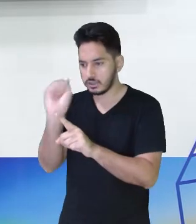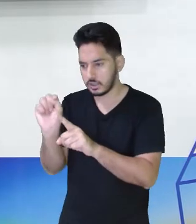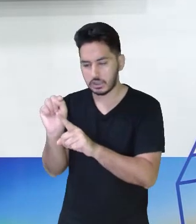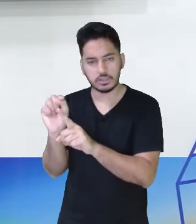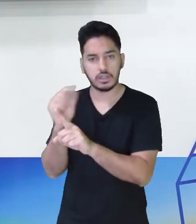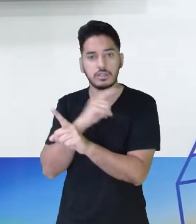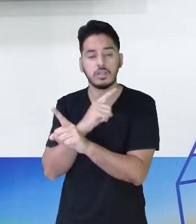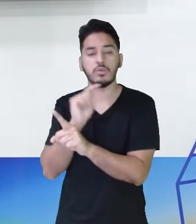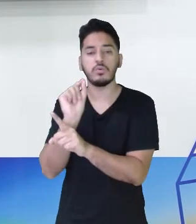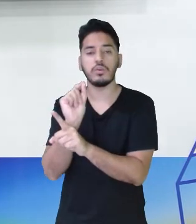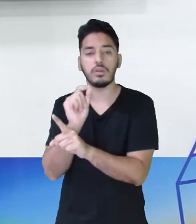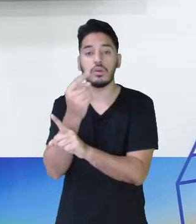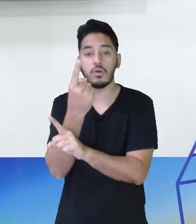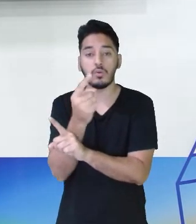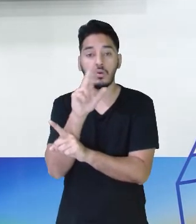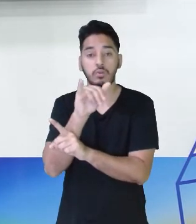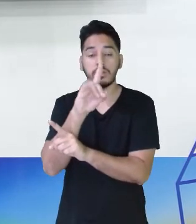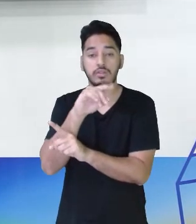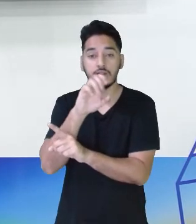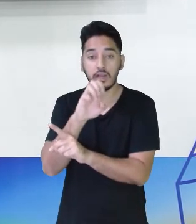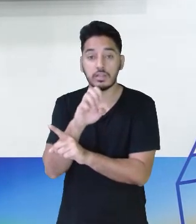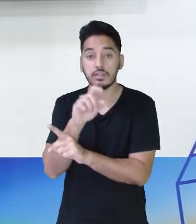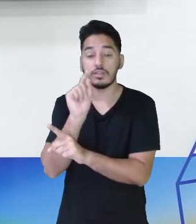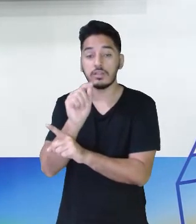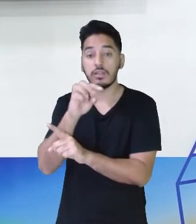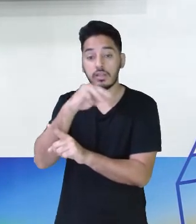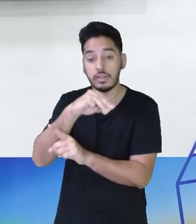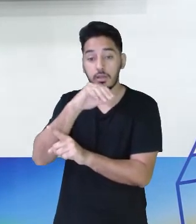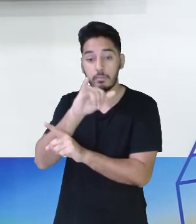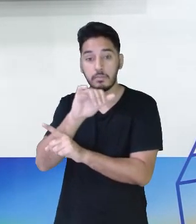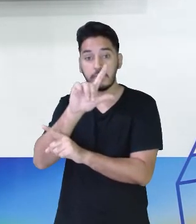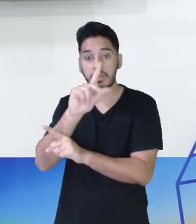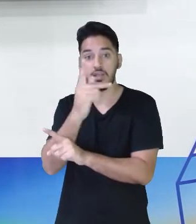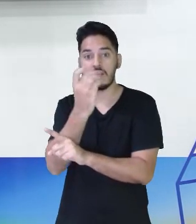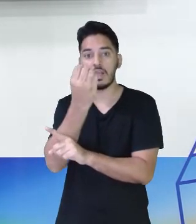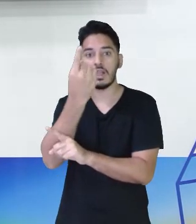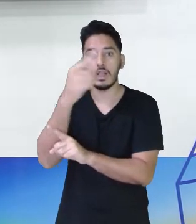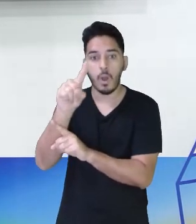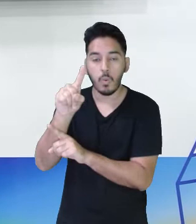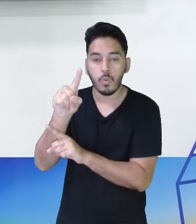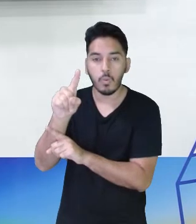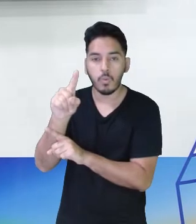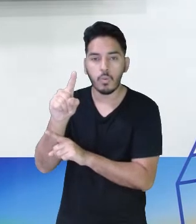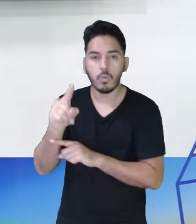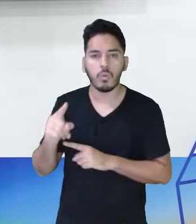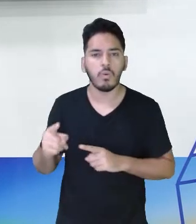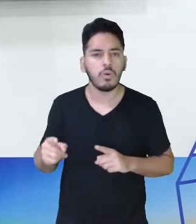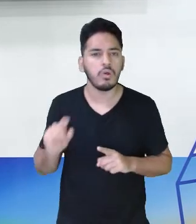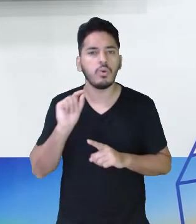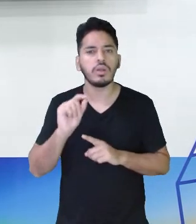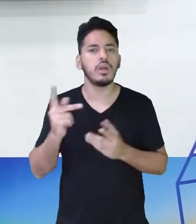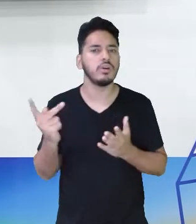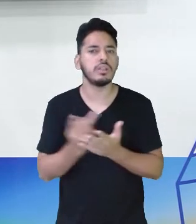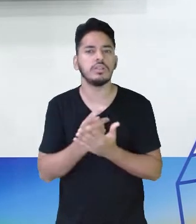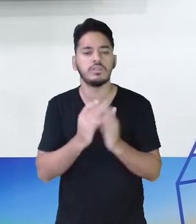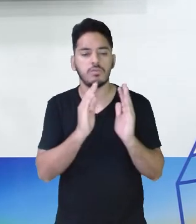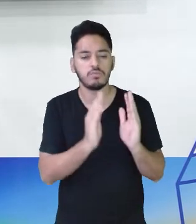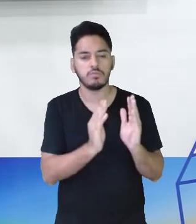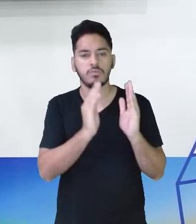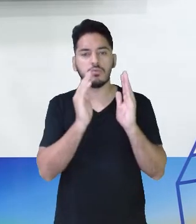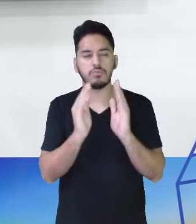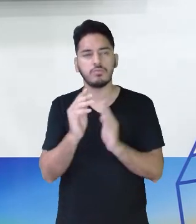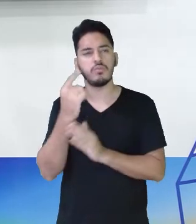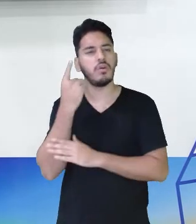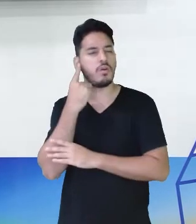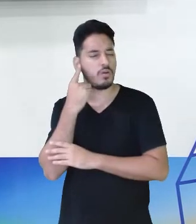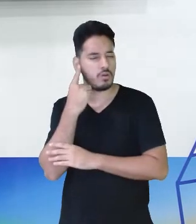milhar, eu tenho uma unidade de milhão. E o que é que acontece durante esse processo? Fica atento a